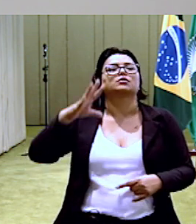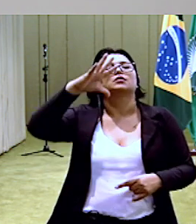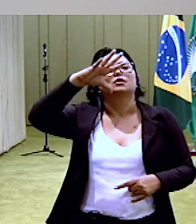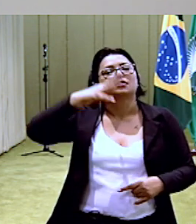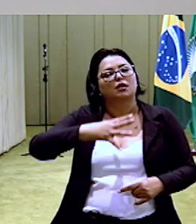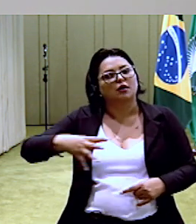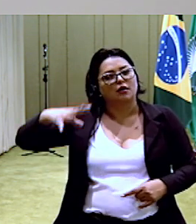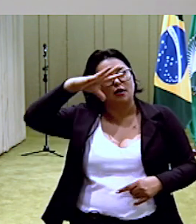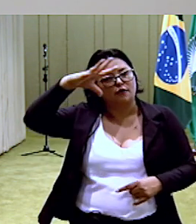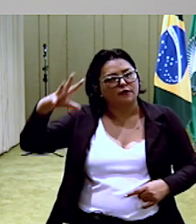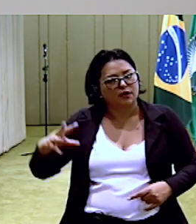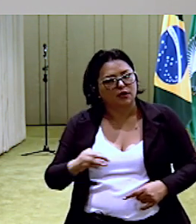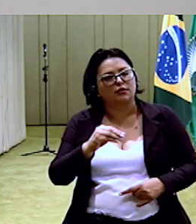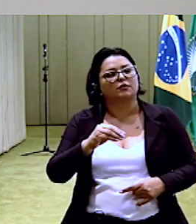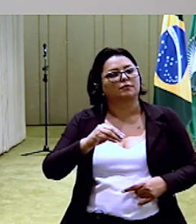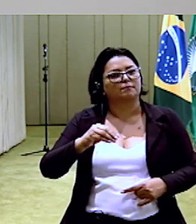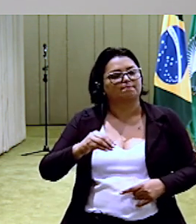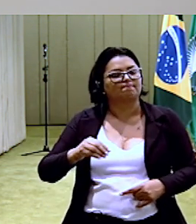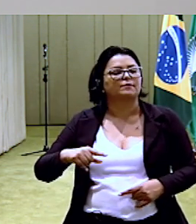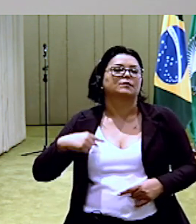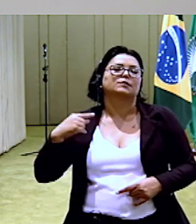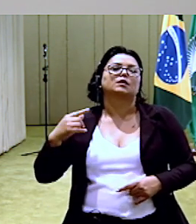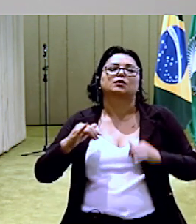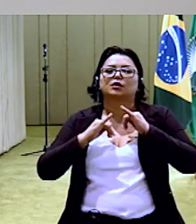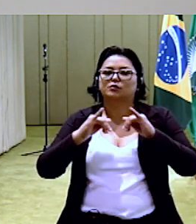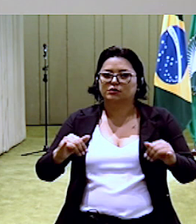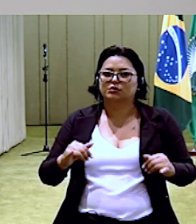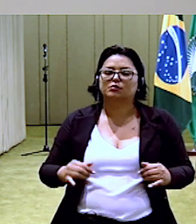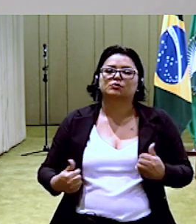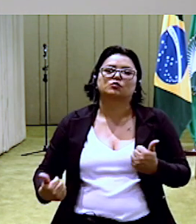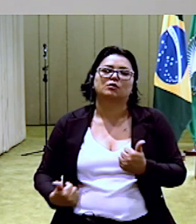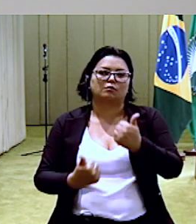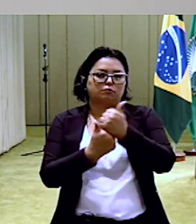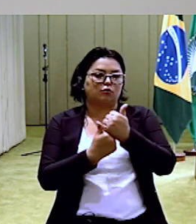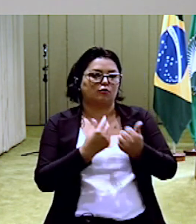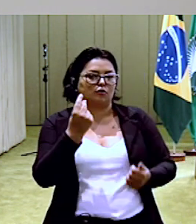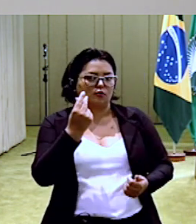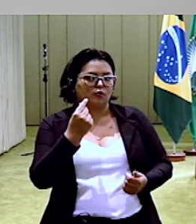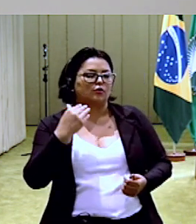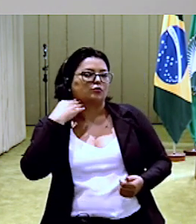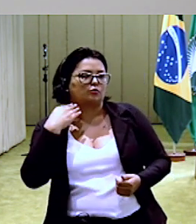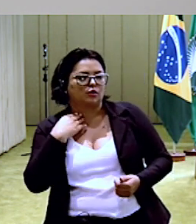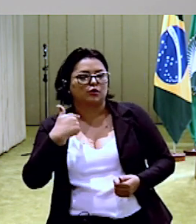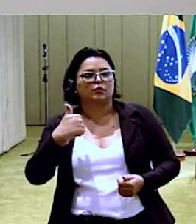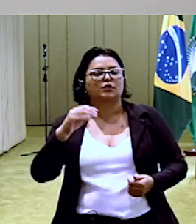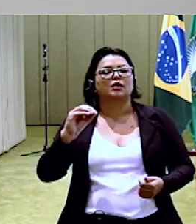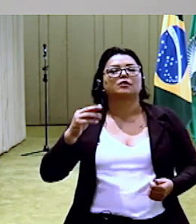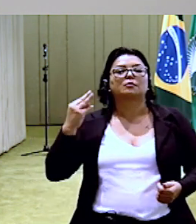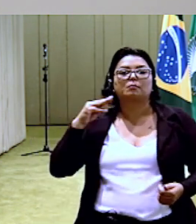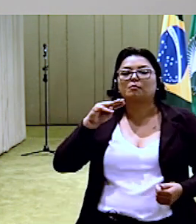o Brasil. E a gente precisa lembrar disso. A gente anunciou o aporte de recursos de 10 milhões de reais do BNDES para a gente fazer